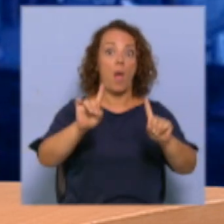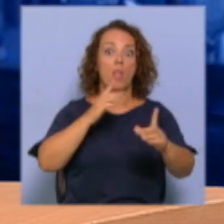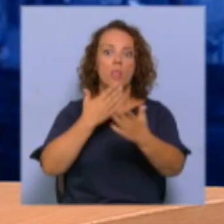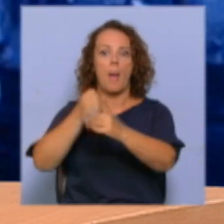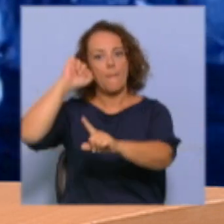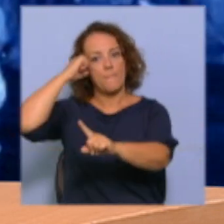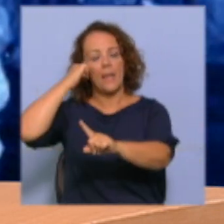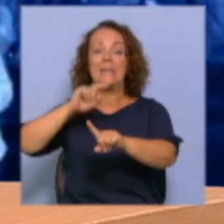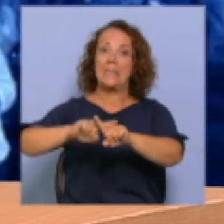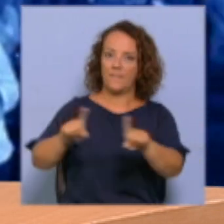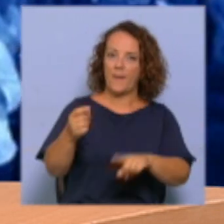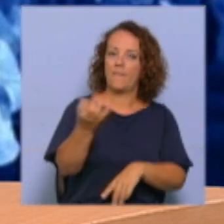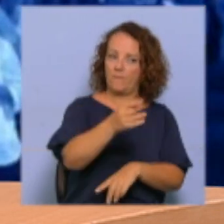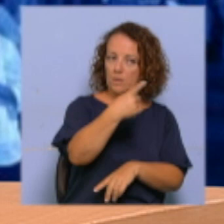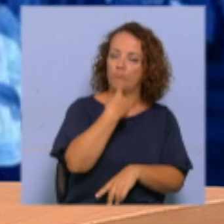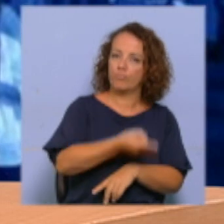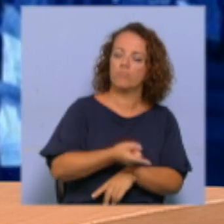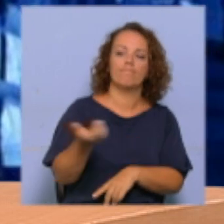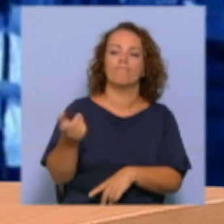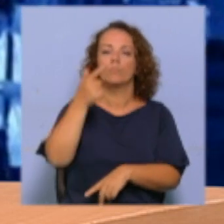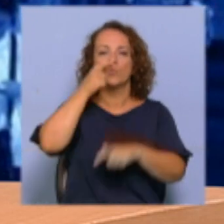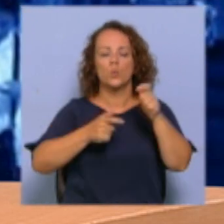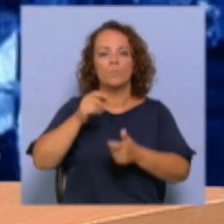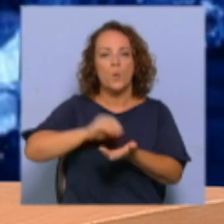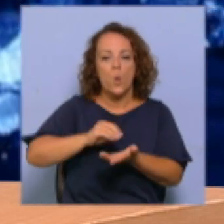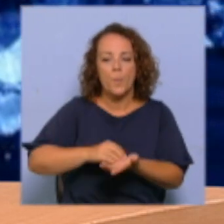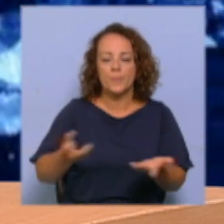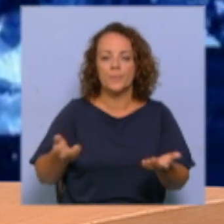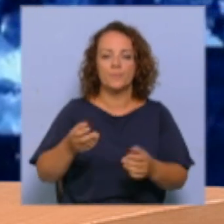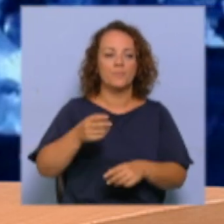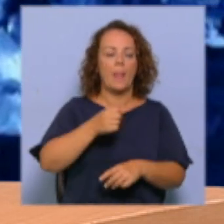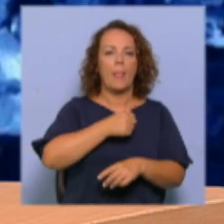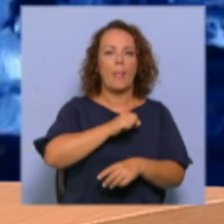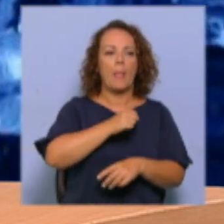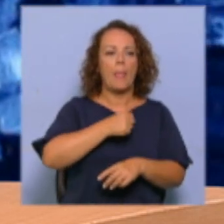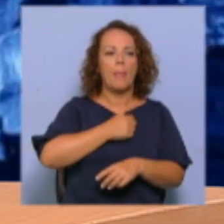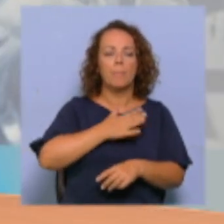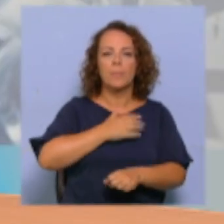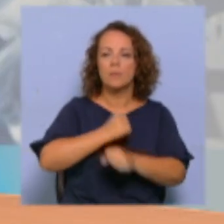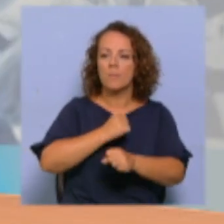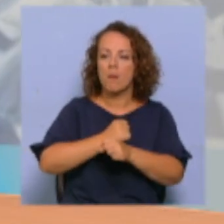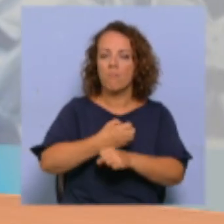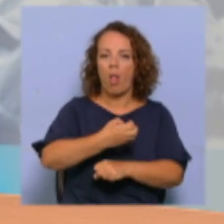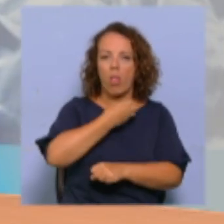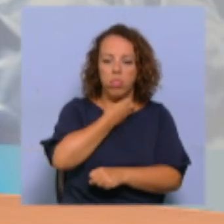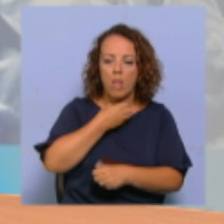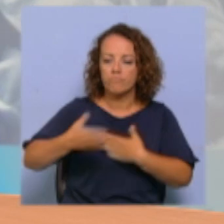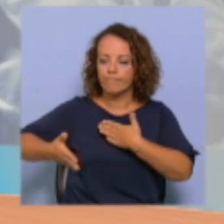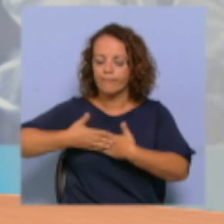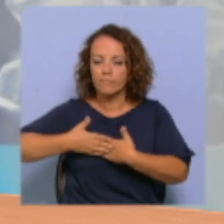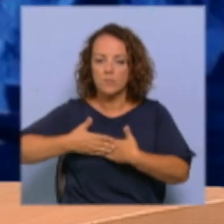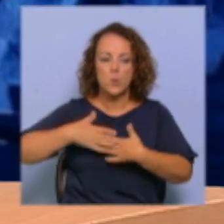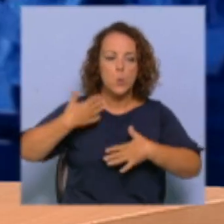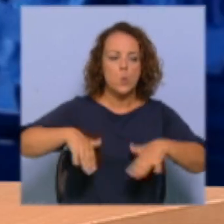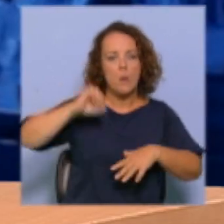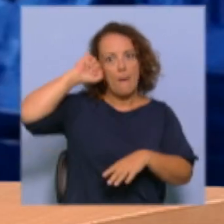mais pobres, em pessoas cuja empresa fecha, em pessoas... Portanto, os efeitos não são idênticos, mas o contágio pode